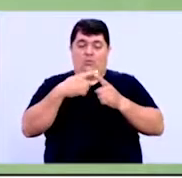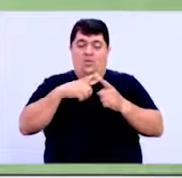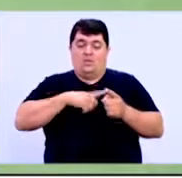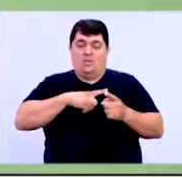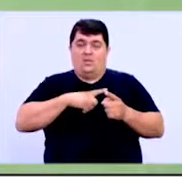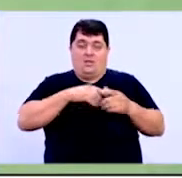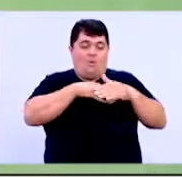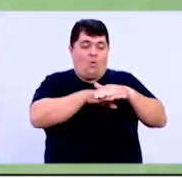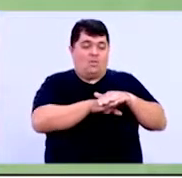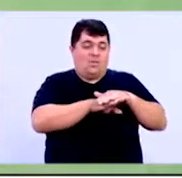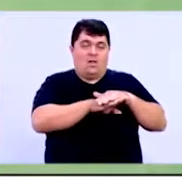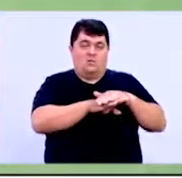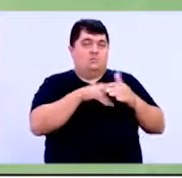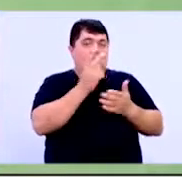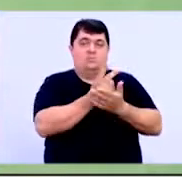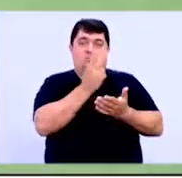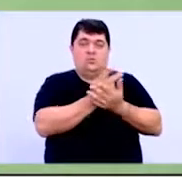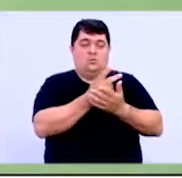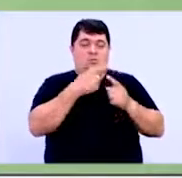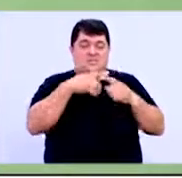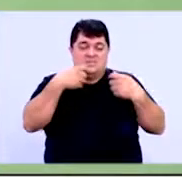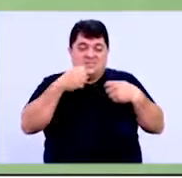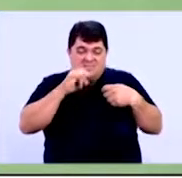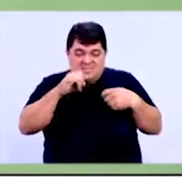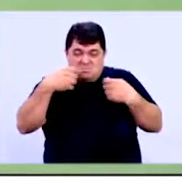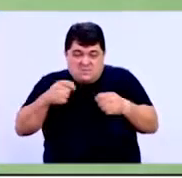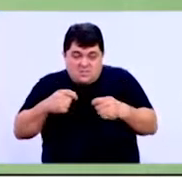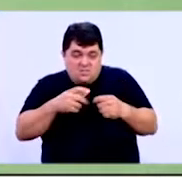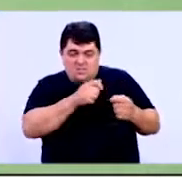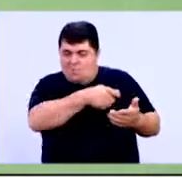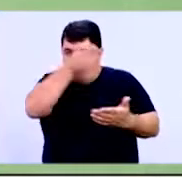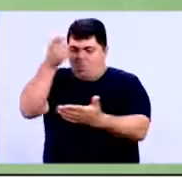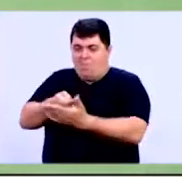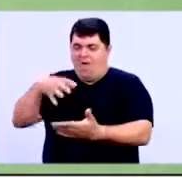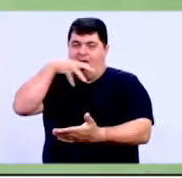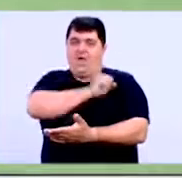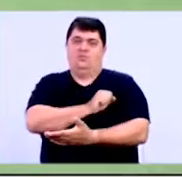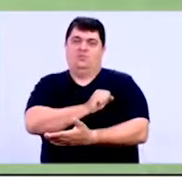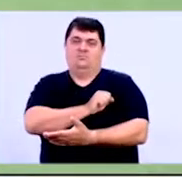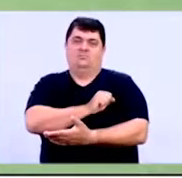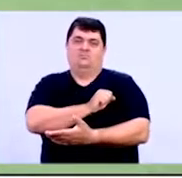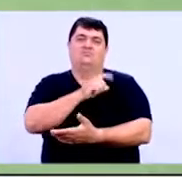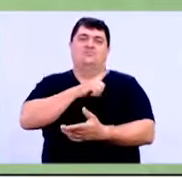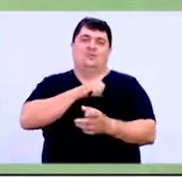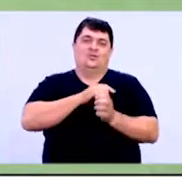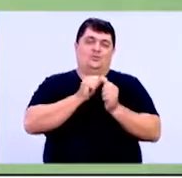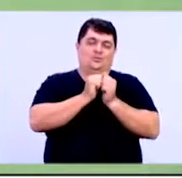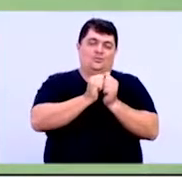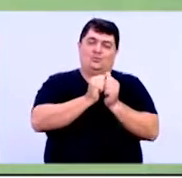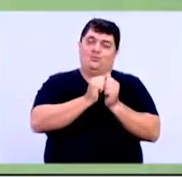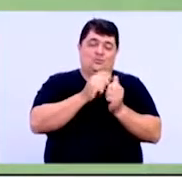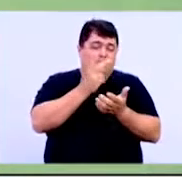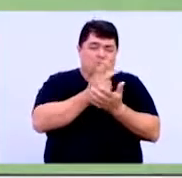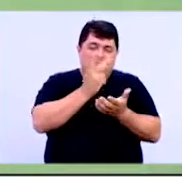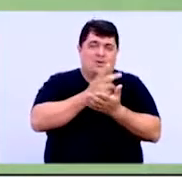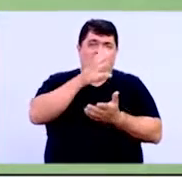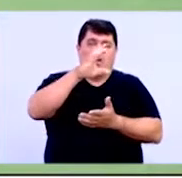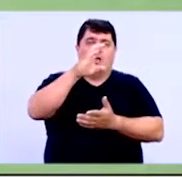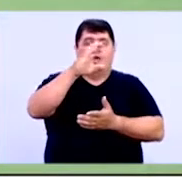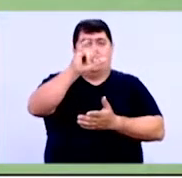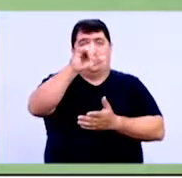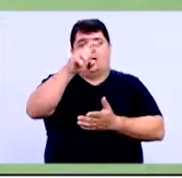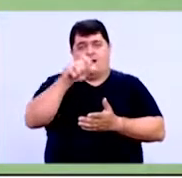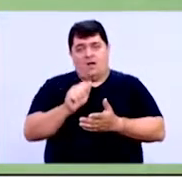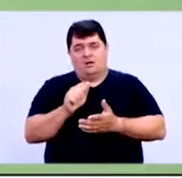disponível para atender uma determinada necessidade. E essa necessidade está associada ao caixa, ou à quantidade,